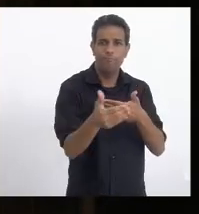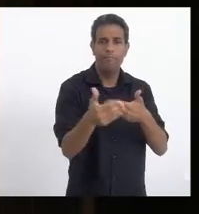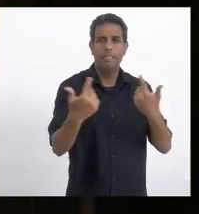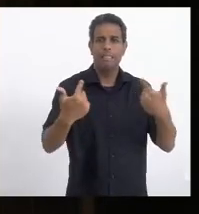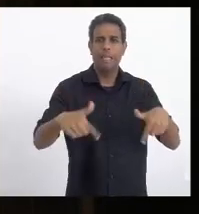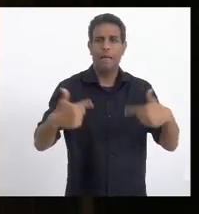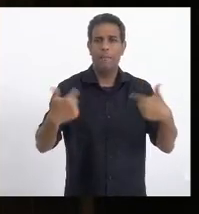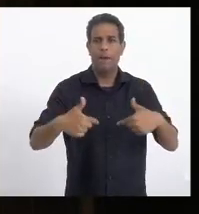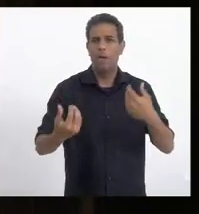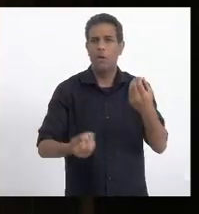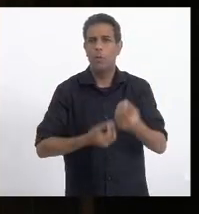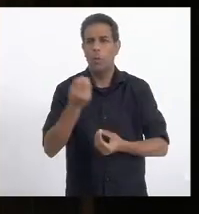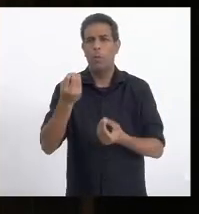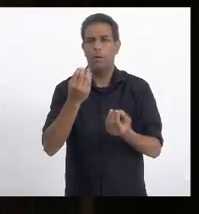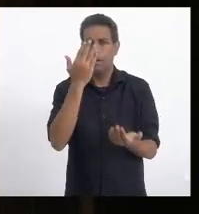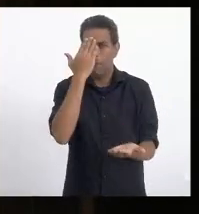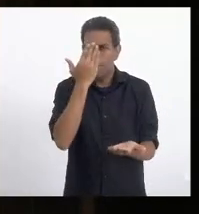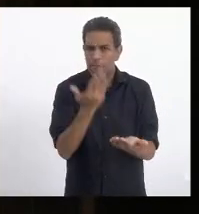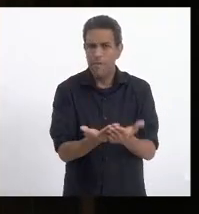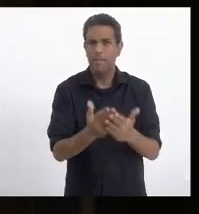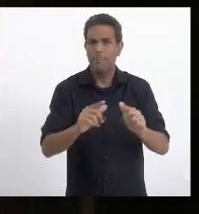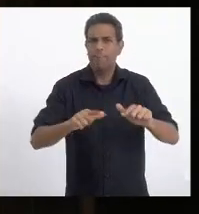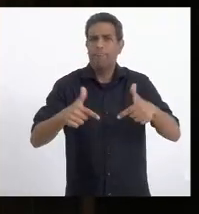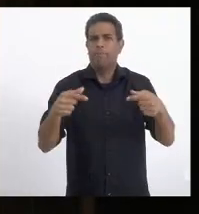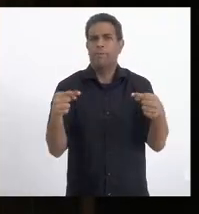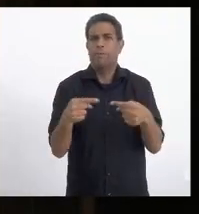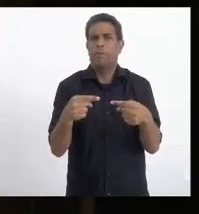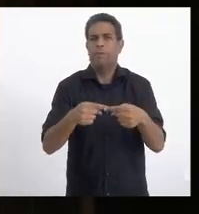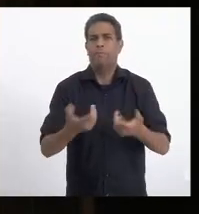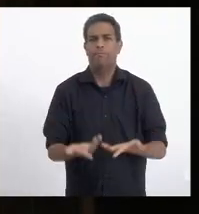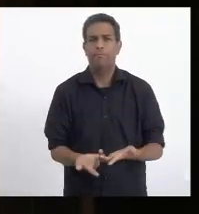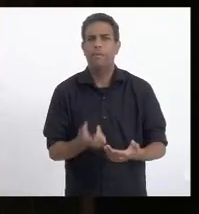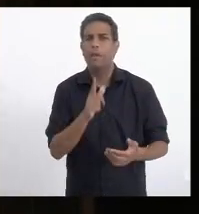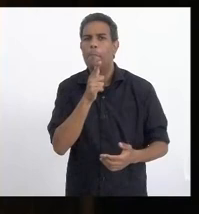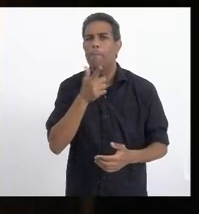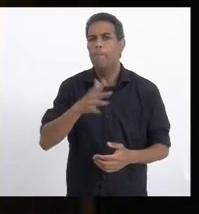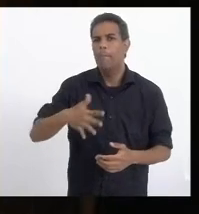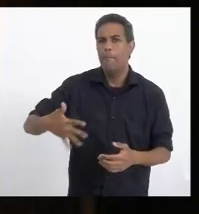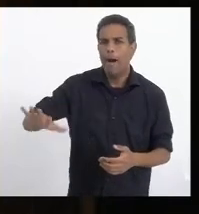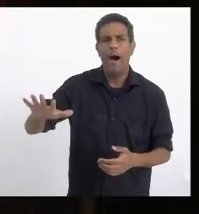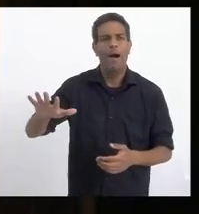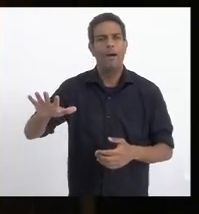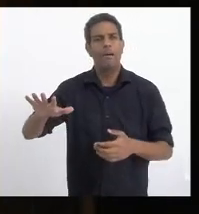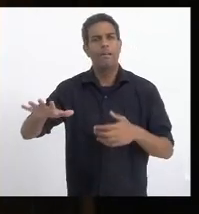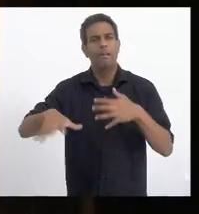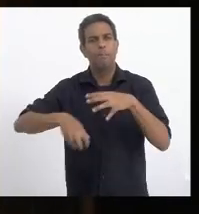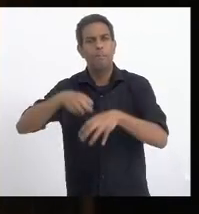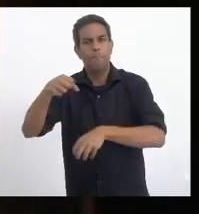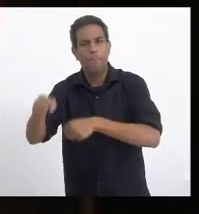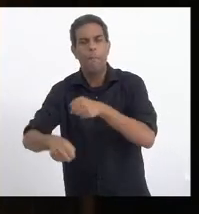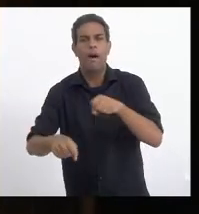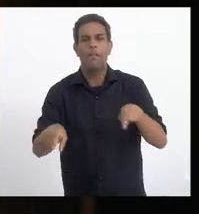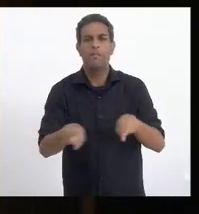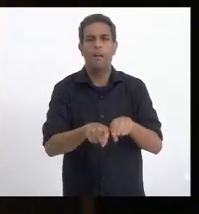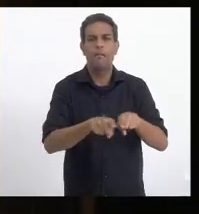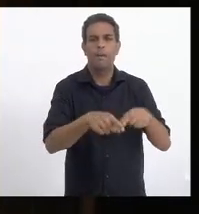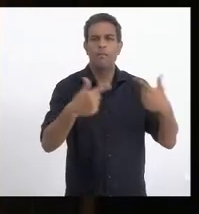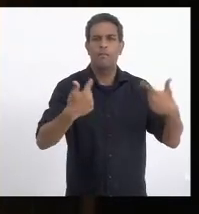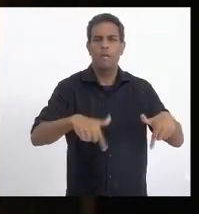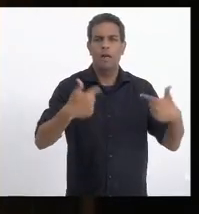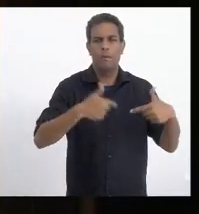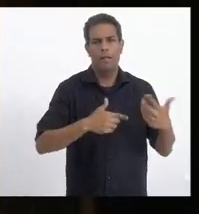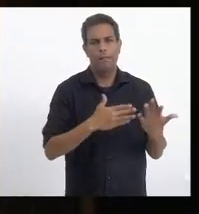ele tem que confiar naquele que está o lado quando ele tá no mar fazendo Resgate Ele quem confiar naquele guardar vida que está o lado